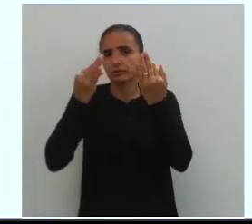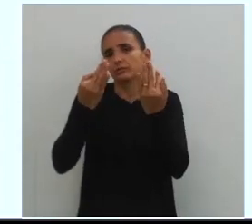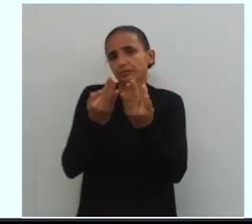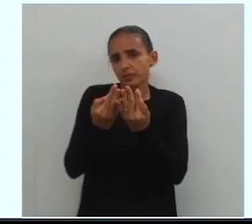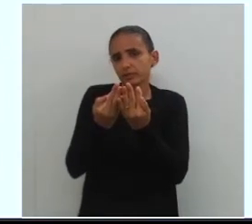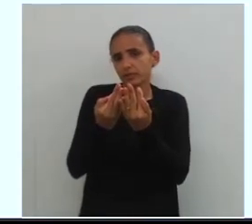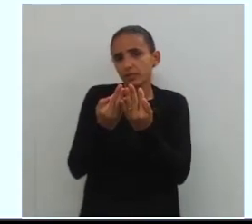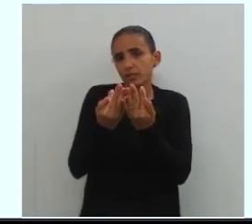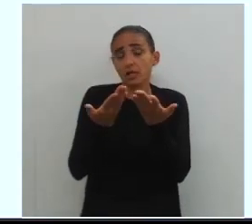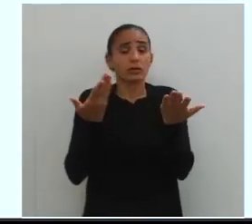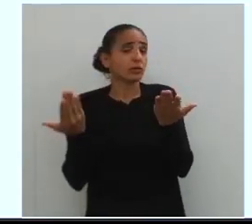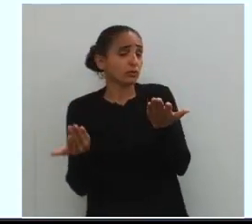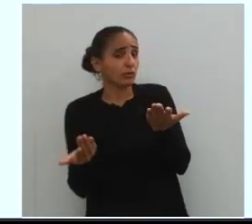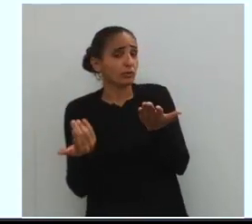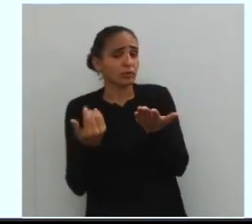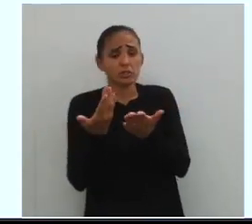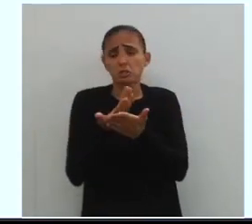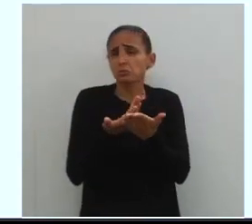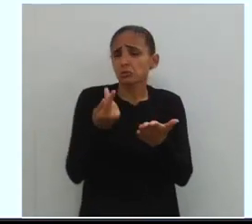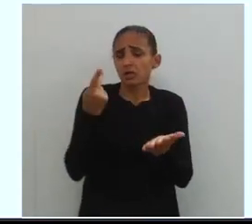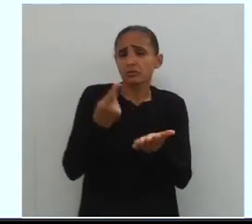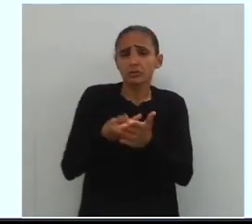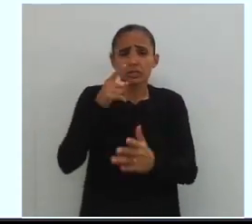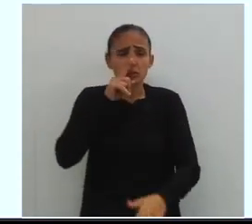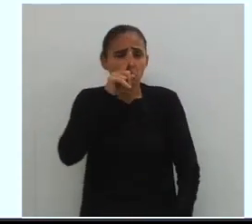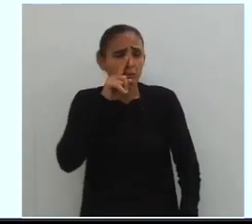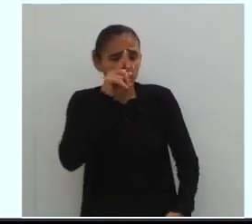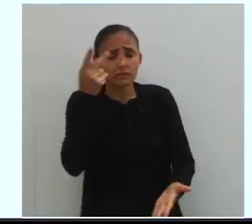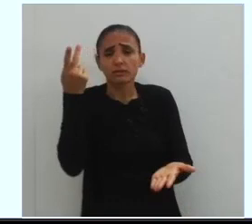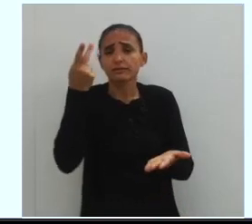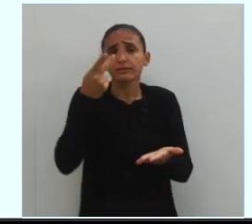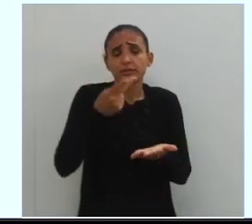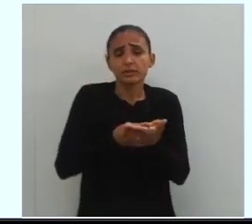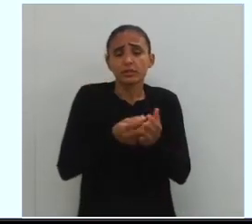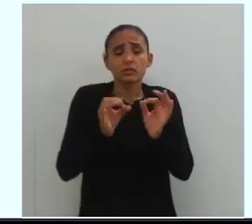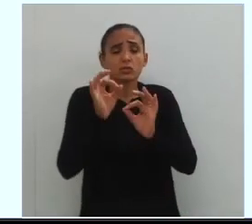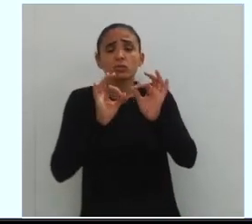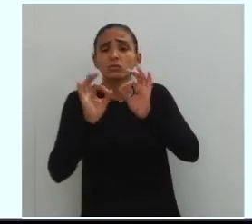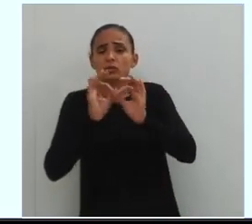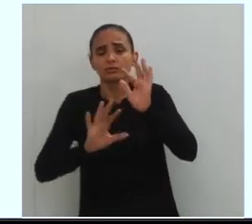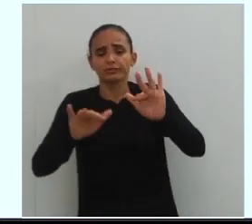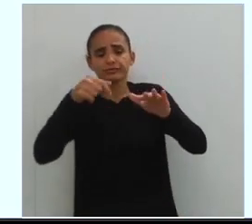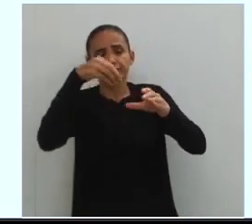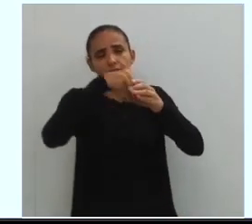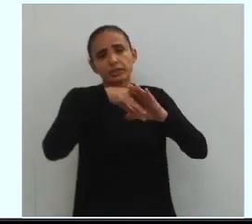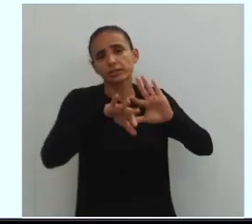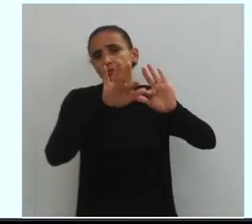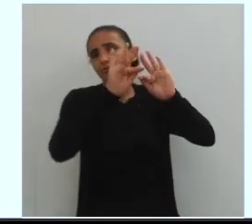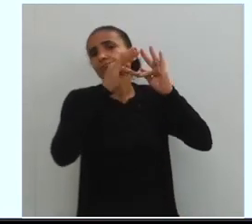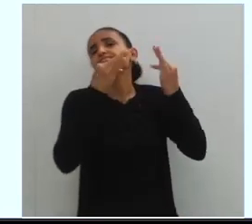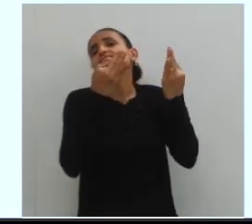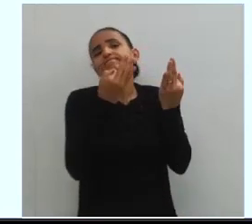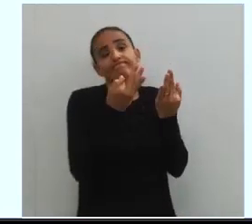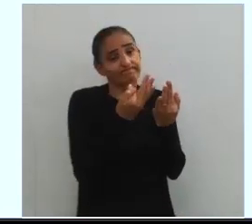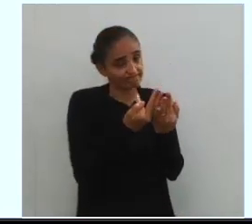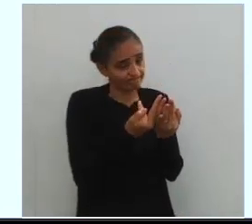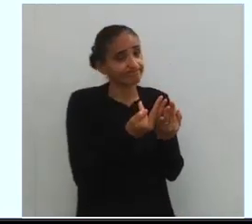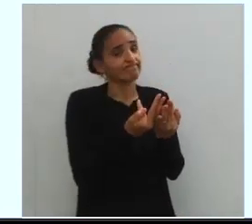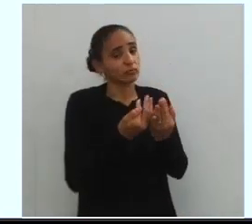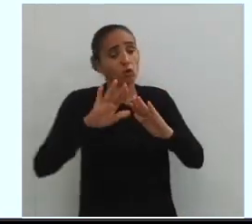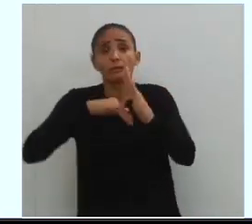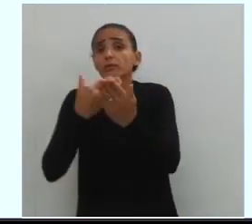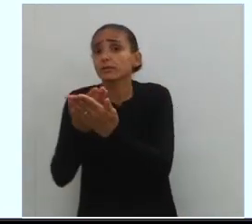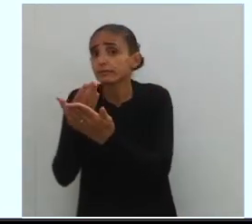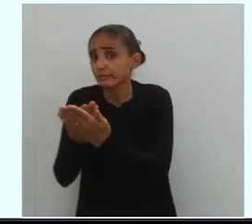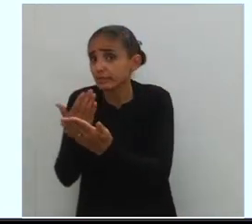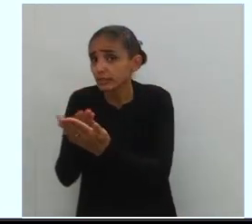os fatores de risco para o uso das drogas, né, eles podem estar na família. Ou seja, pode estar na família,